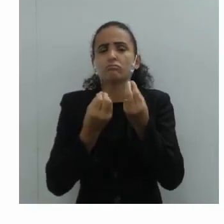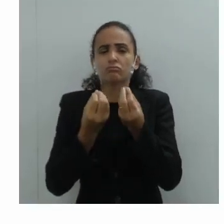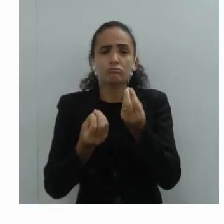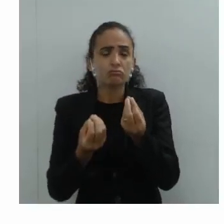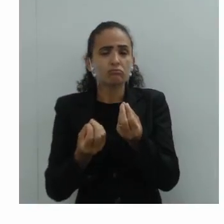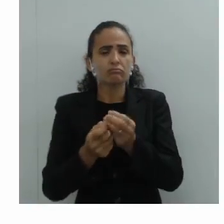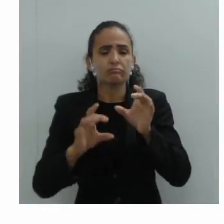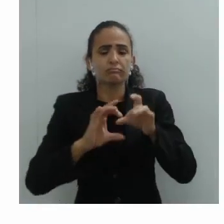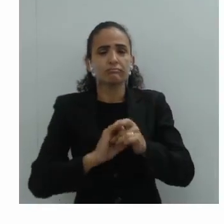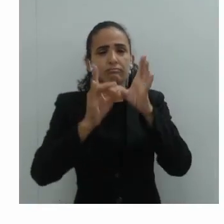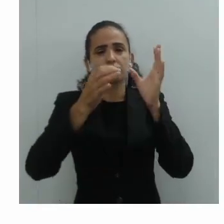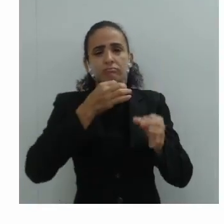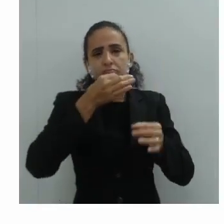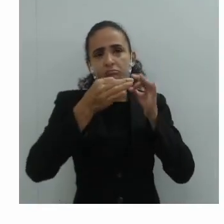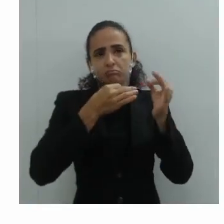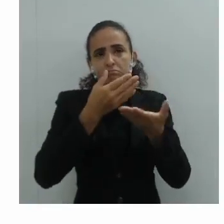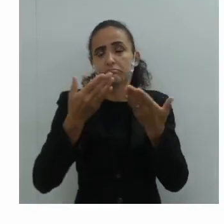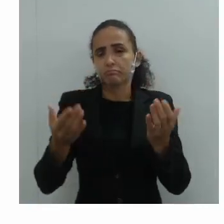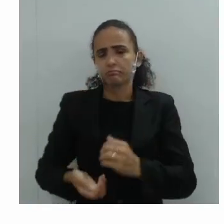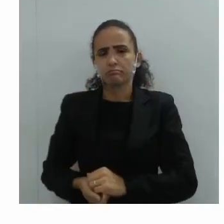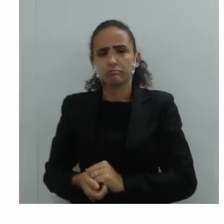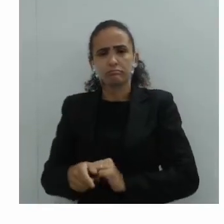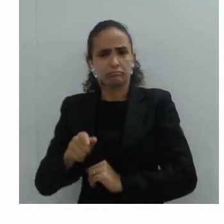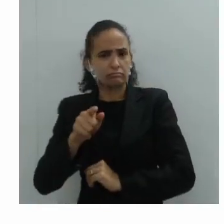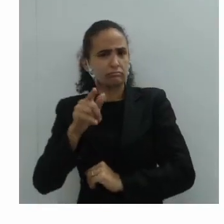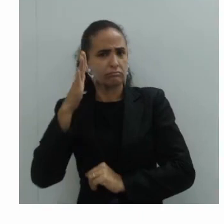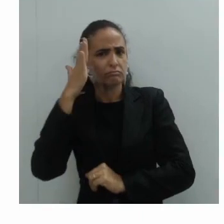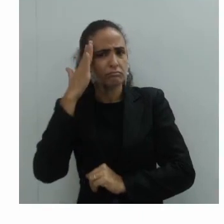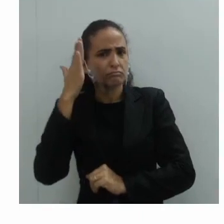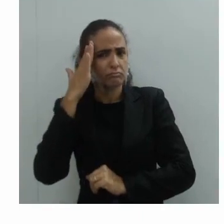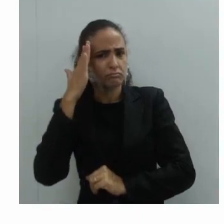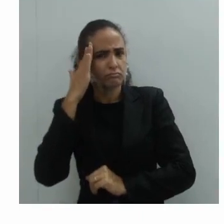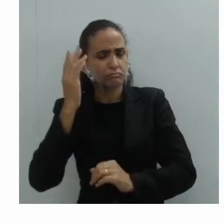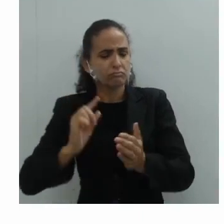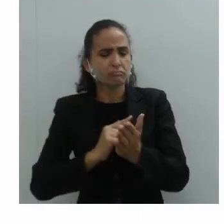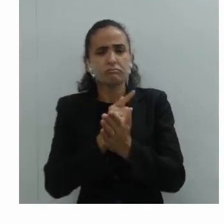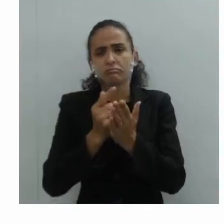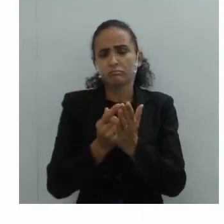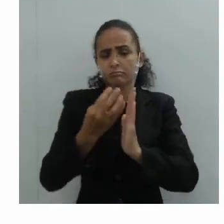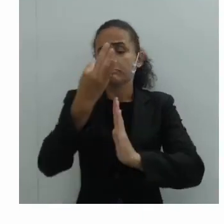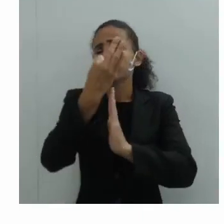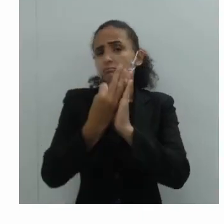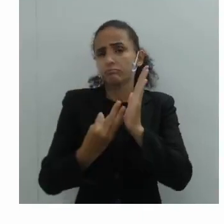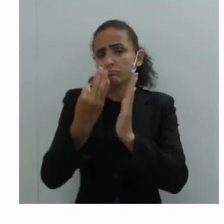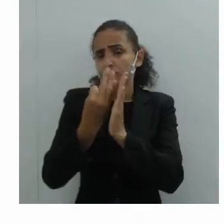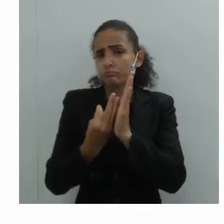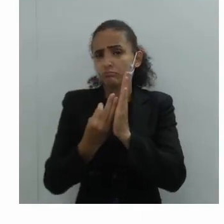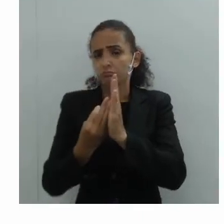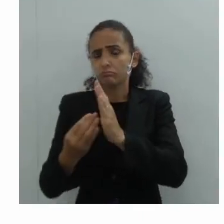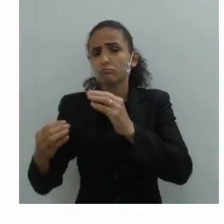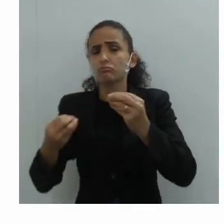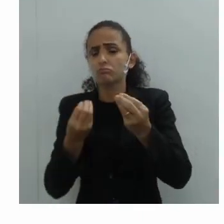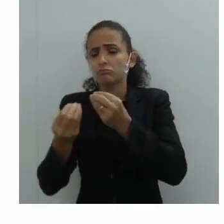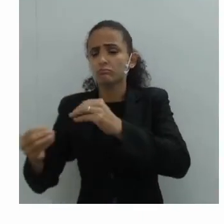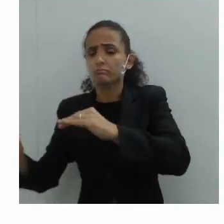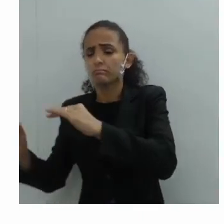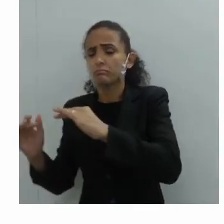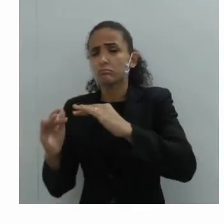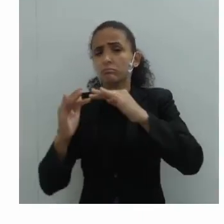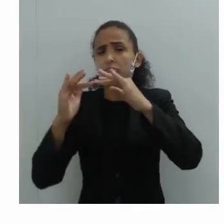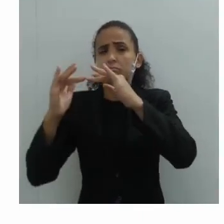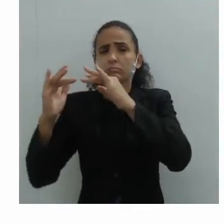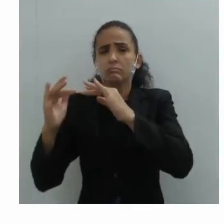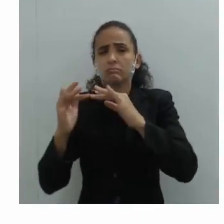de expressão. Vamos ver, você sabia? Os gêneros textuais estão intrinsecamente ligados